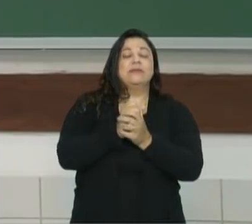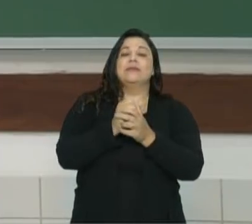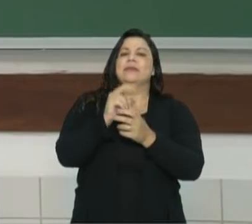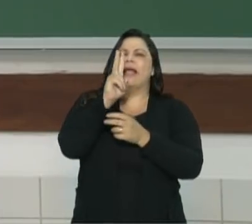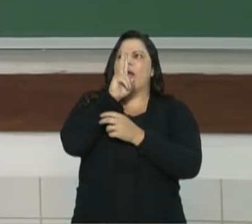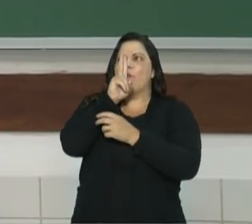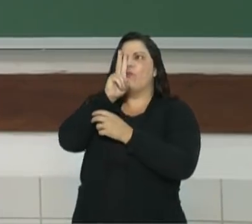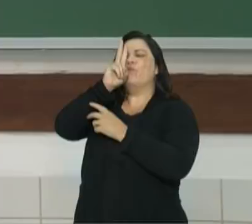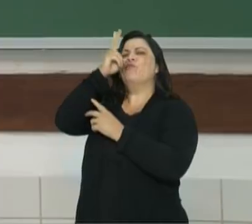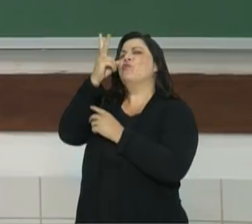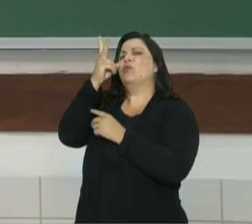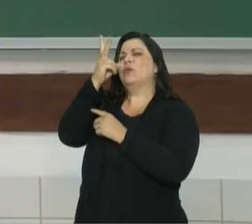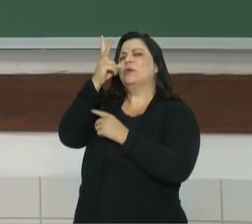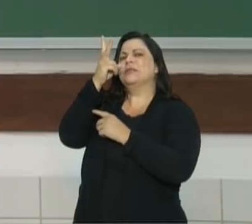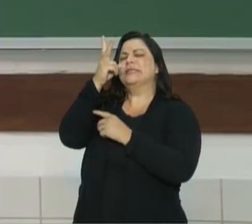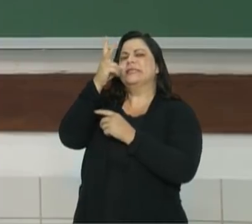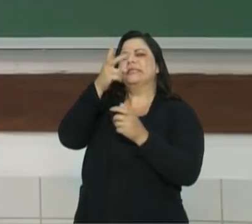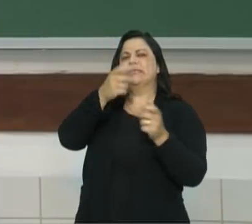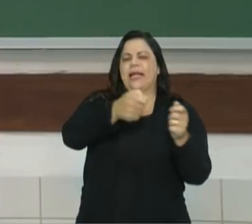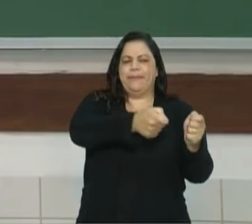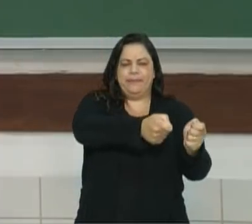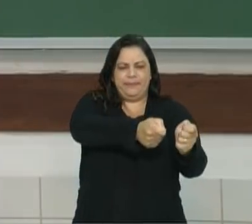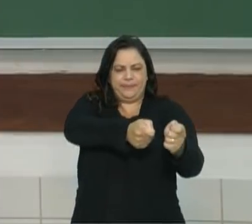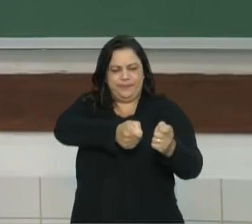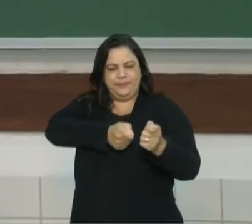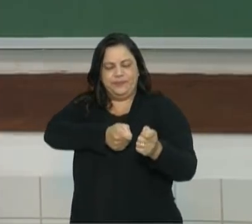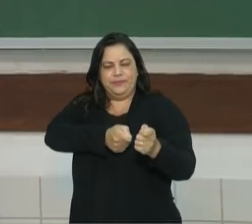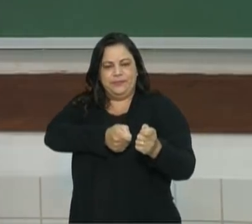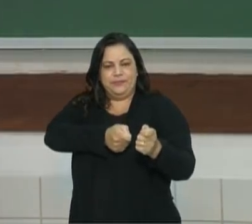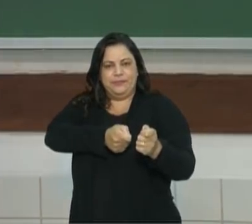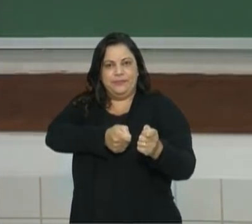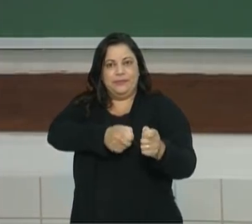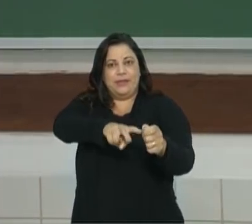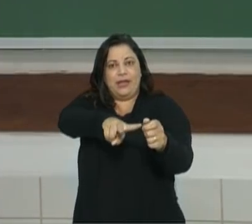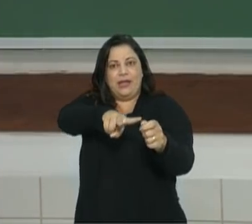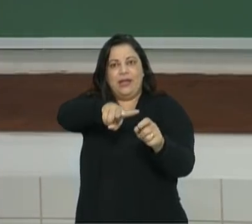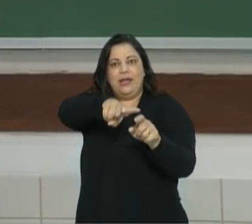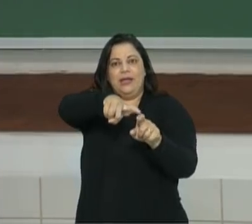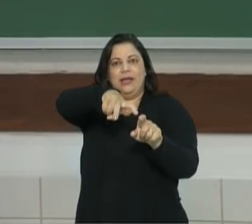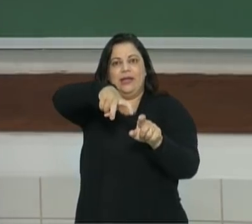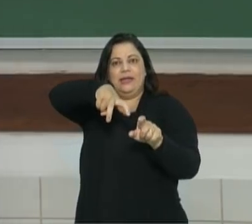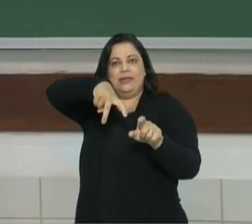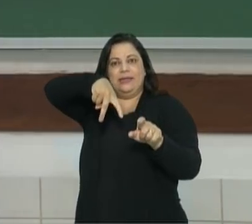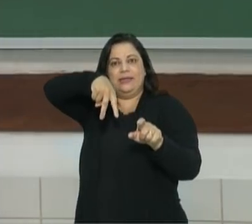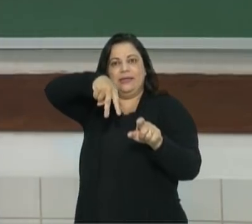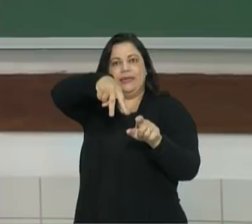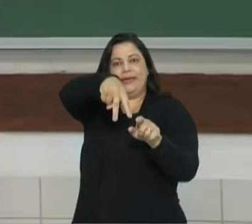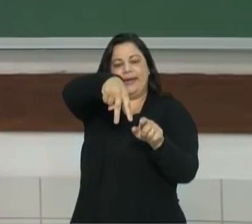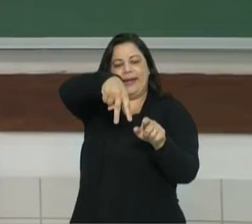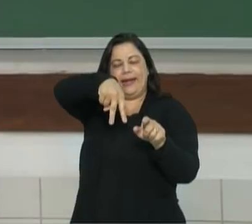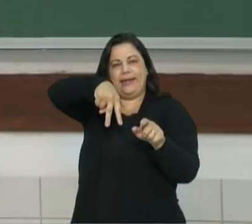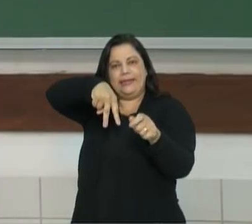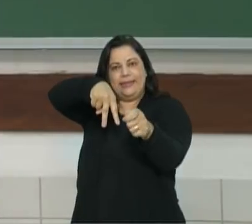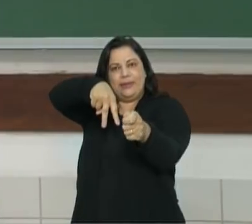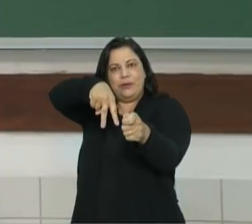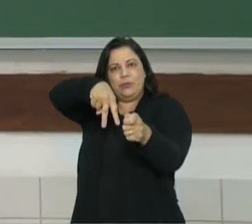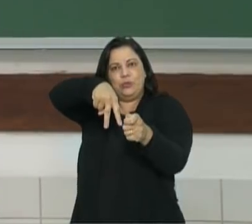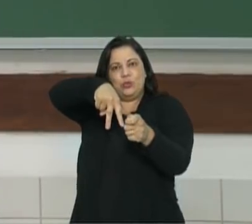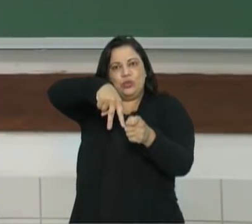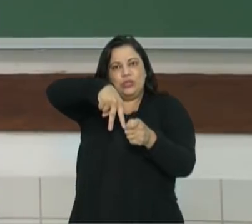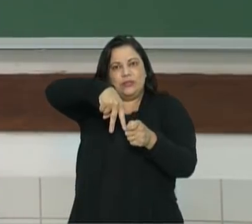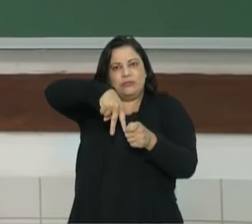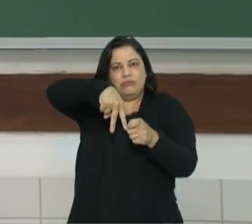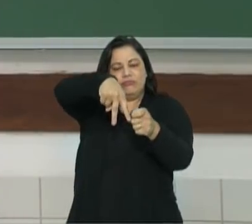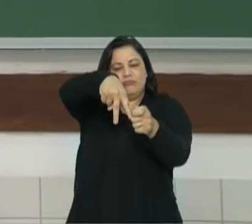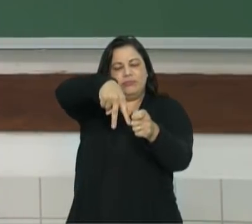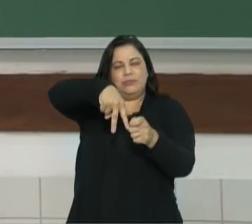realizando está na mesma direção do seu deslocamento, ou seja, está alinhado. Então, o que a gente vai fazer, né? Nós vamos aplicar